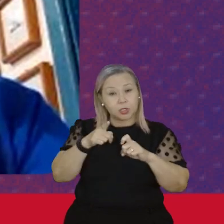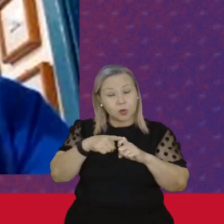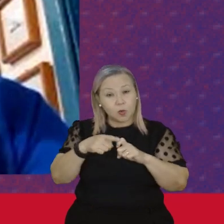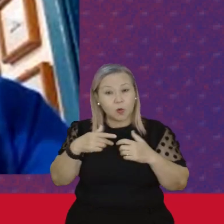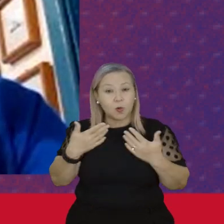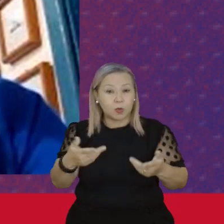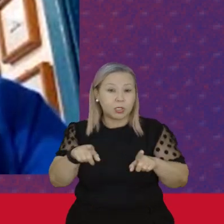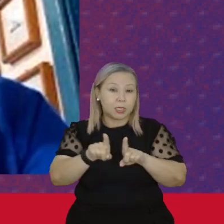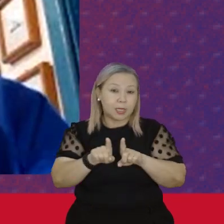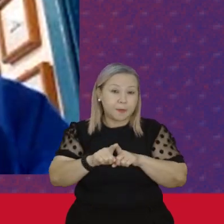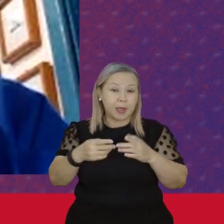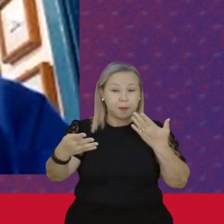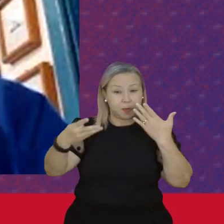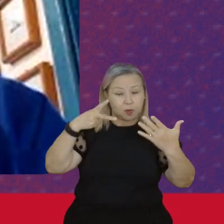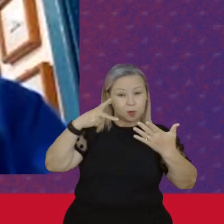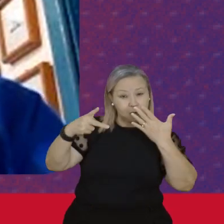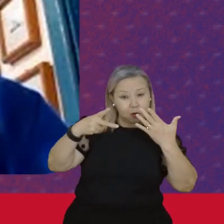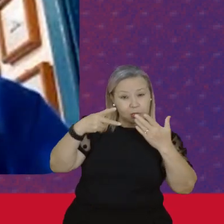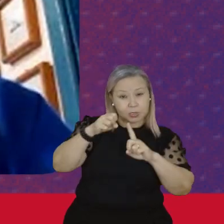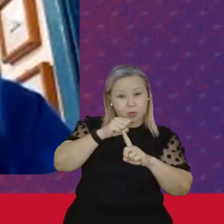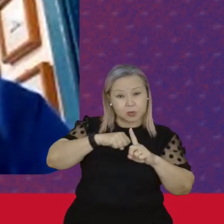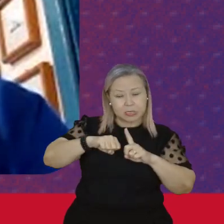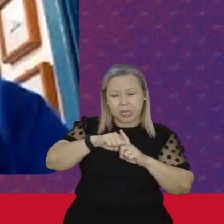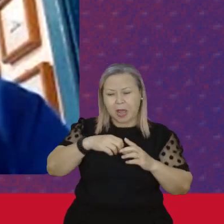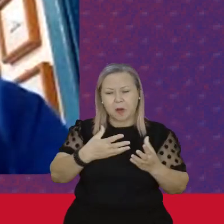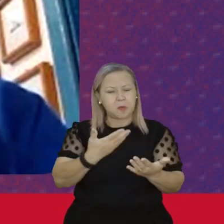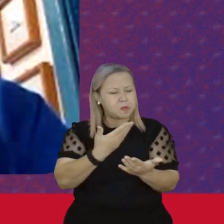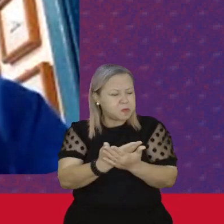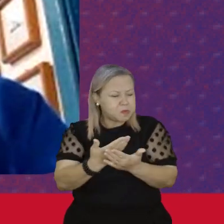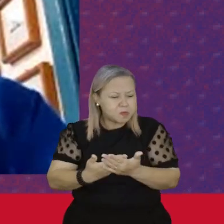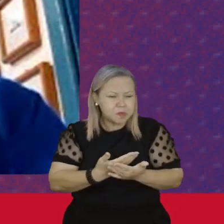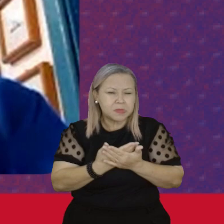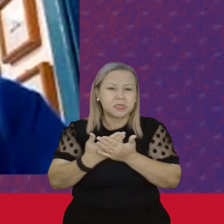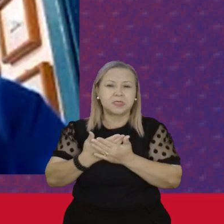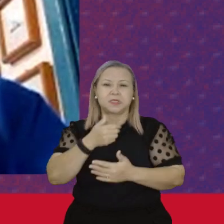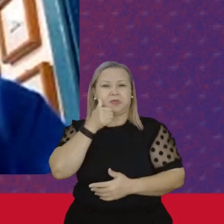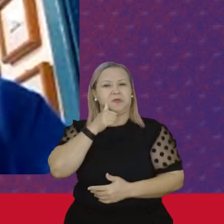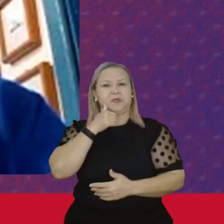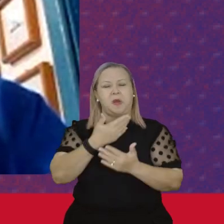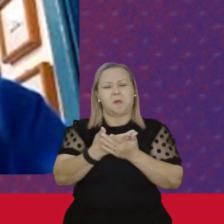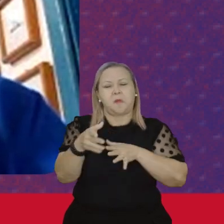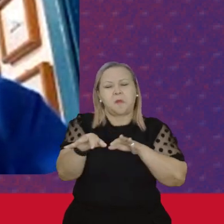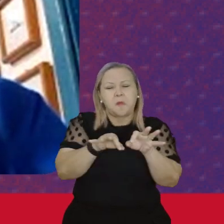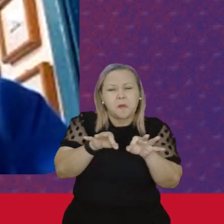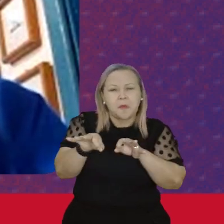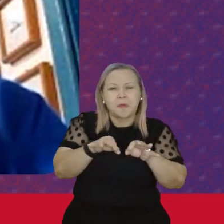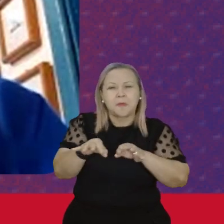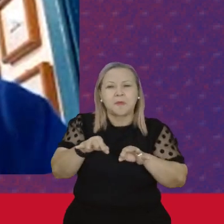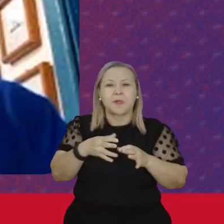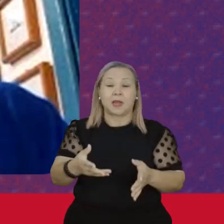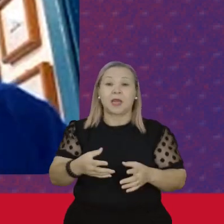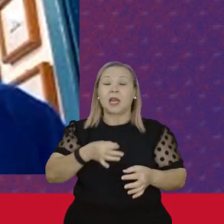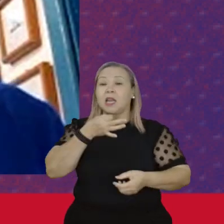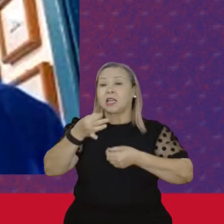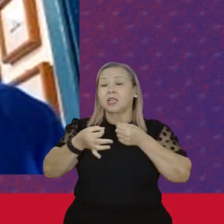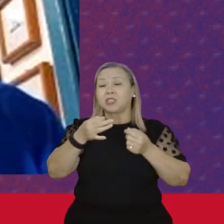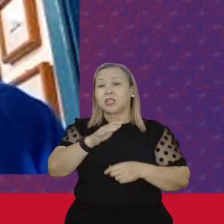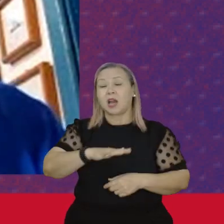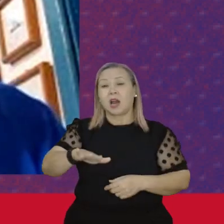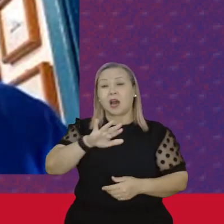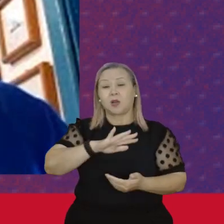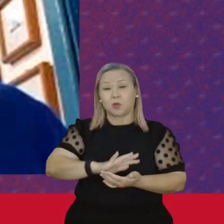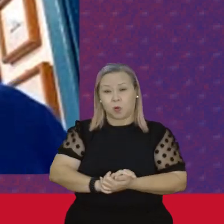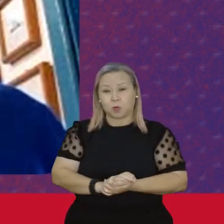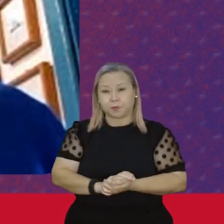estudou psicologia social. Ela era muito estudiosa, né? Muito preparada e dedicava todo o seu